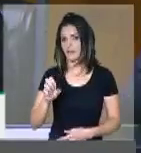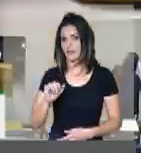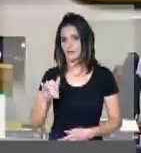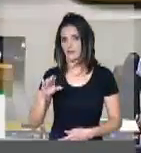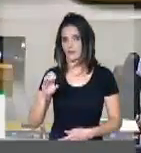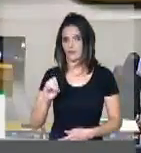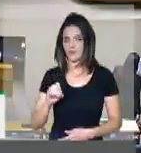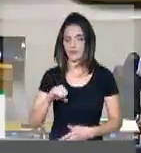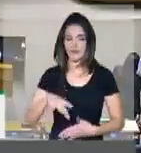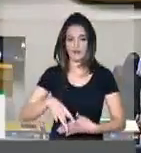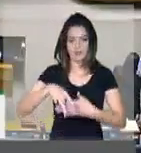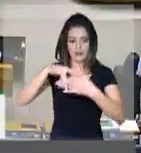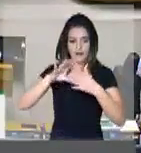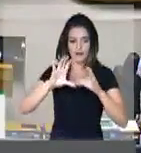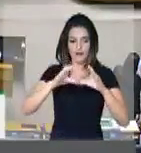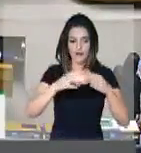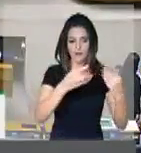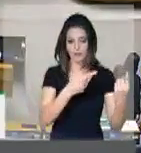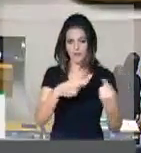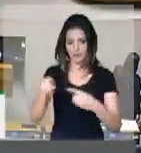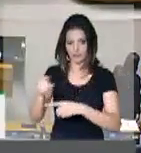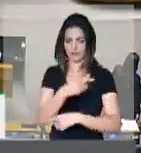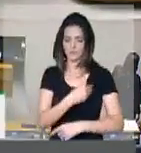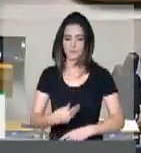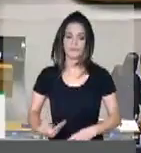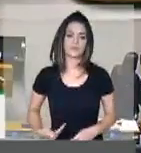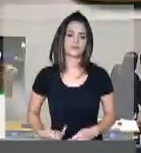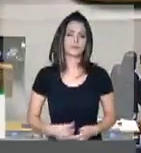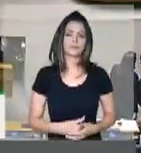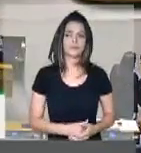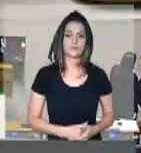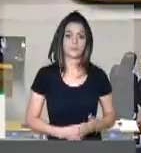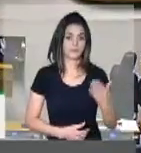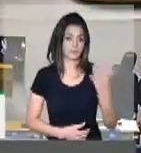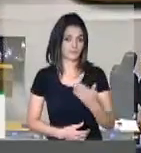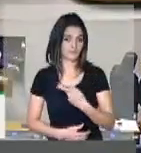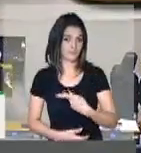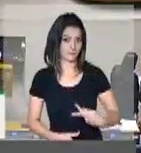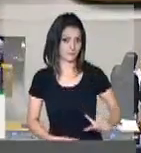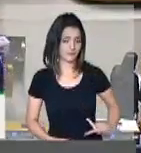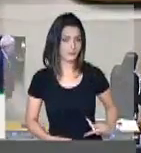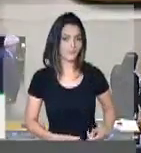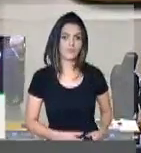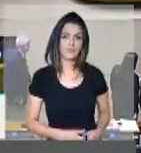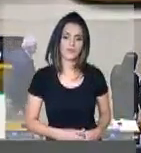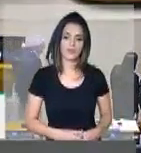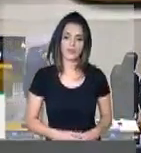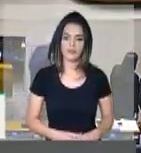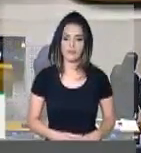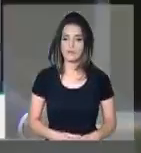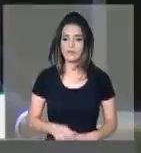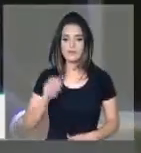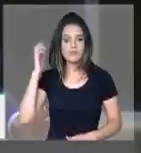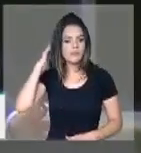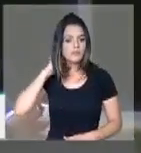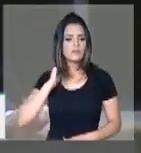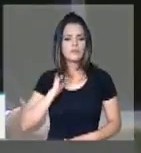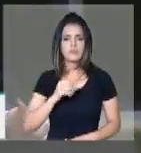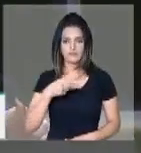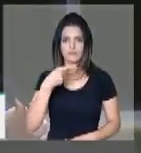Pelo tempo da liderança da oposição, presidente. Ok, tempo de liderança. Presidente, eu